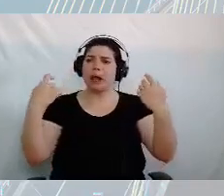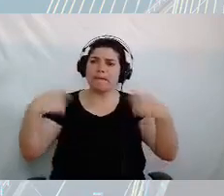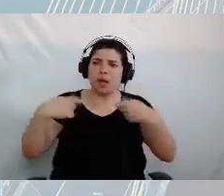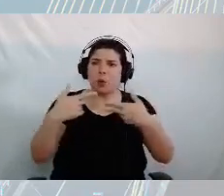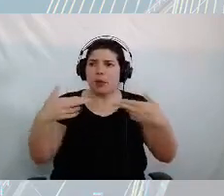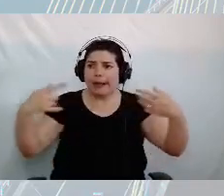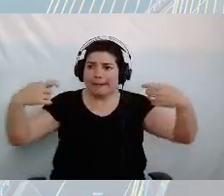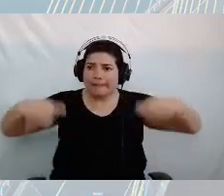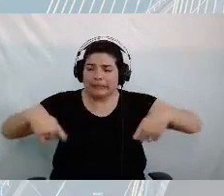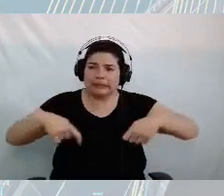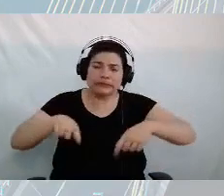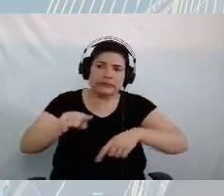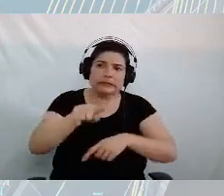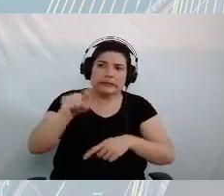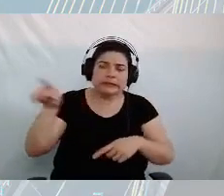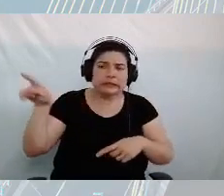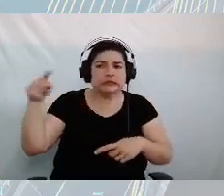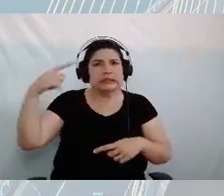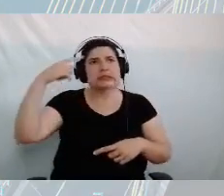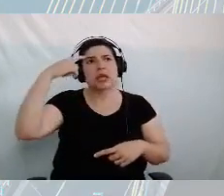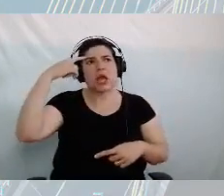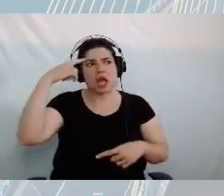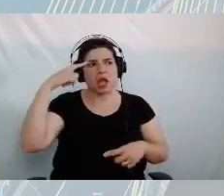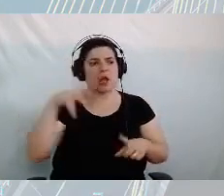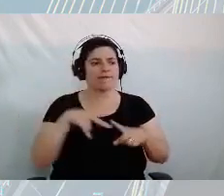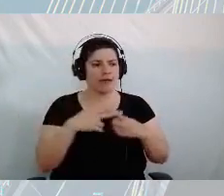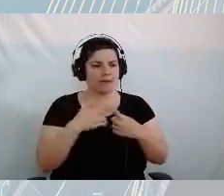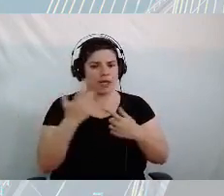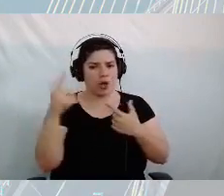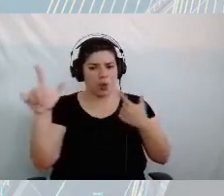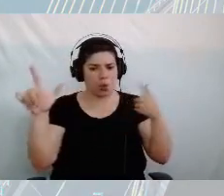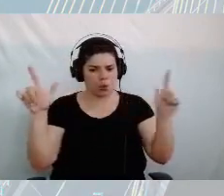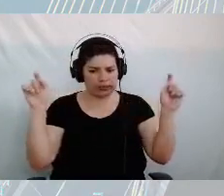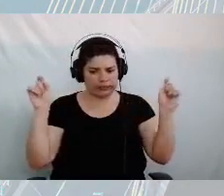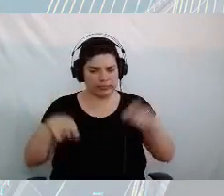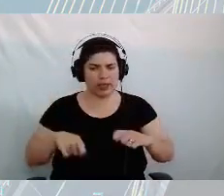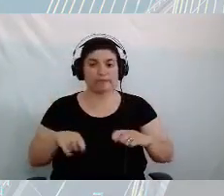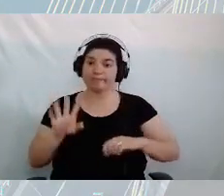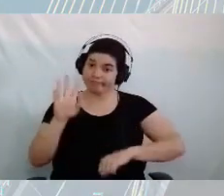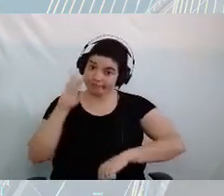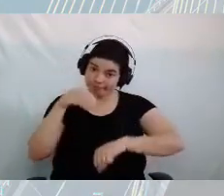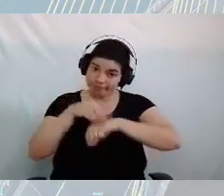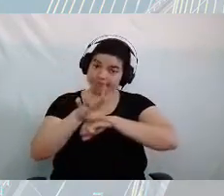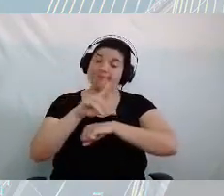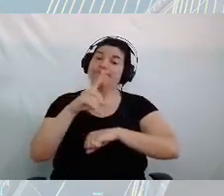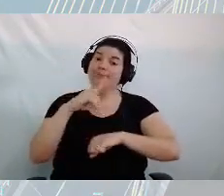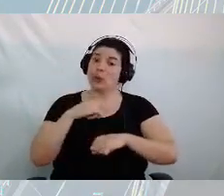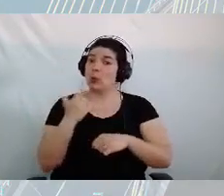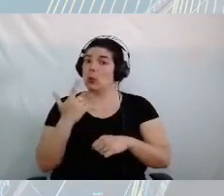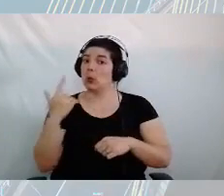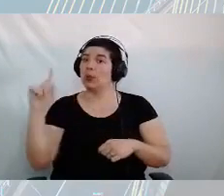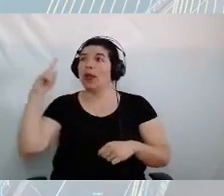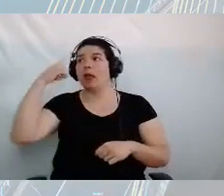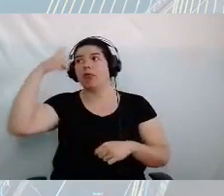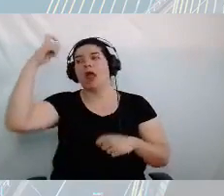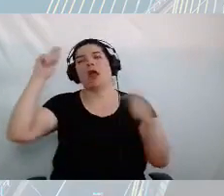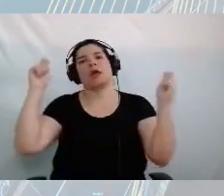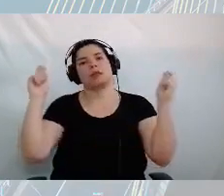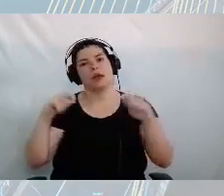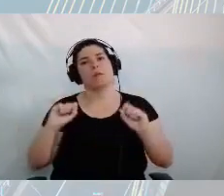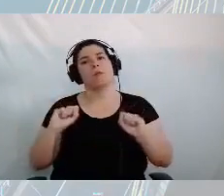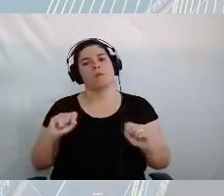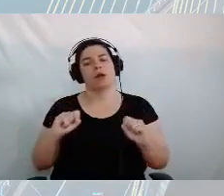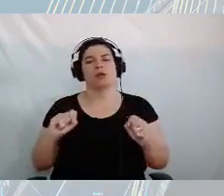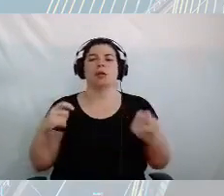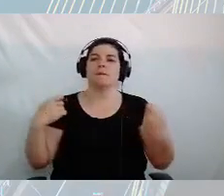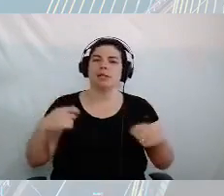existiam, me provocaram a usar ferramentas diferentes. Fique a dica, leve um canivete suíço no bolso. Você pode precisar de uma tesoura ou um alicate em